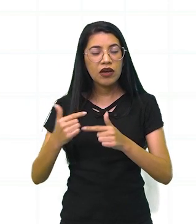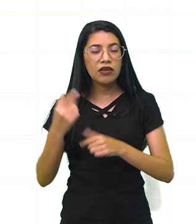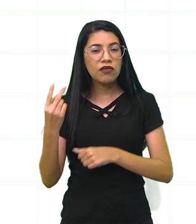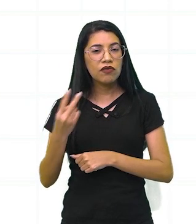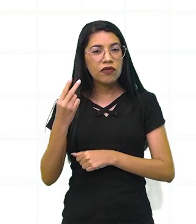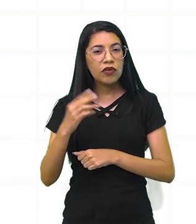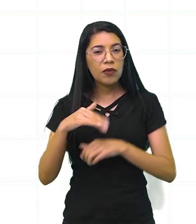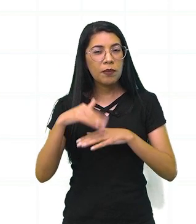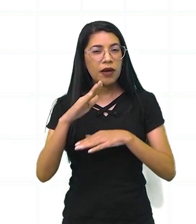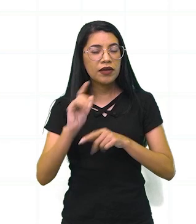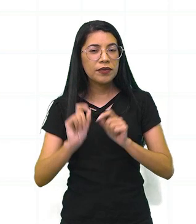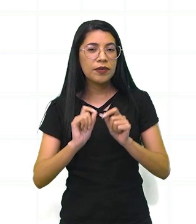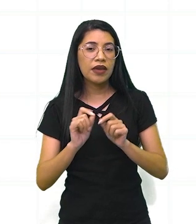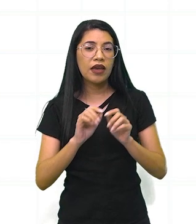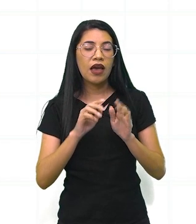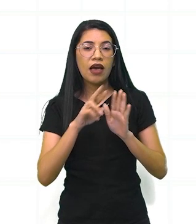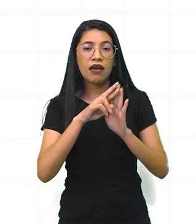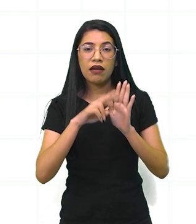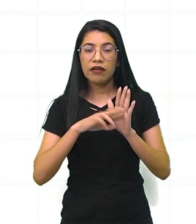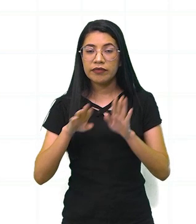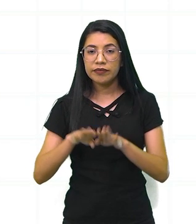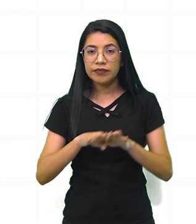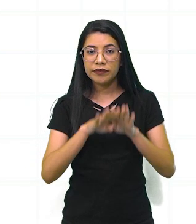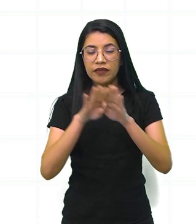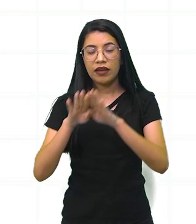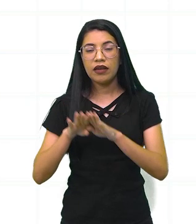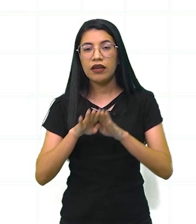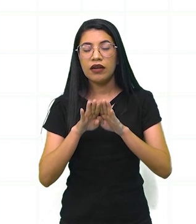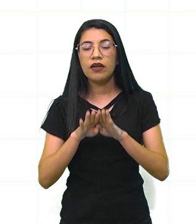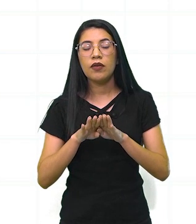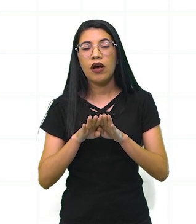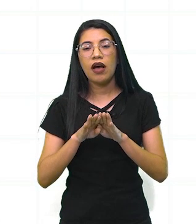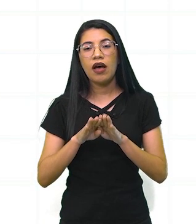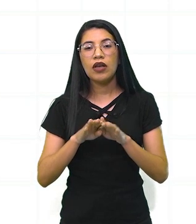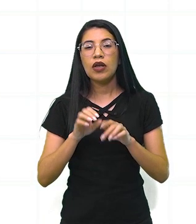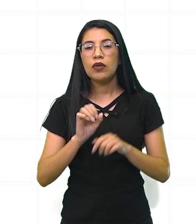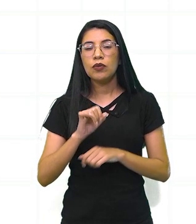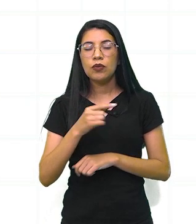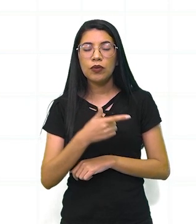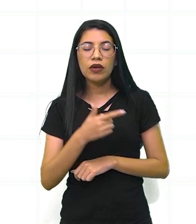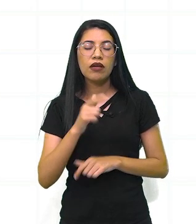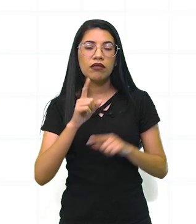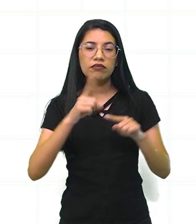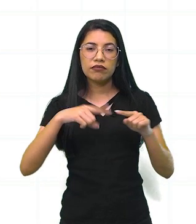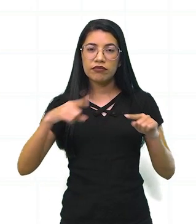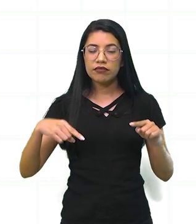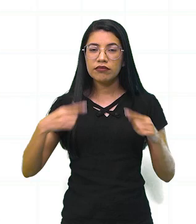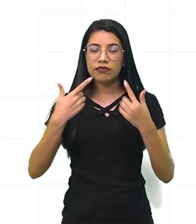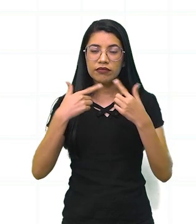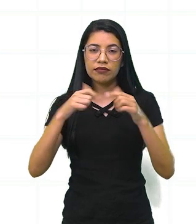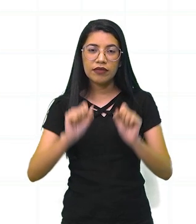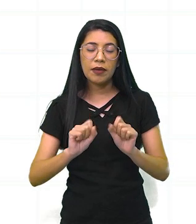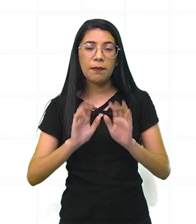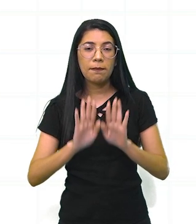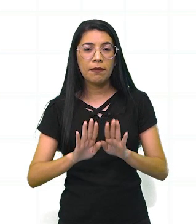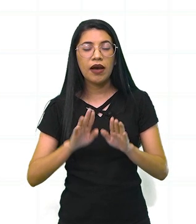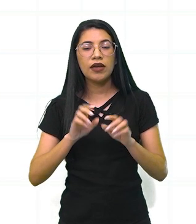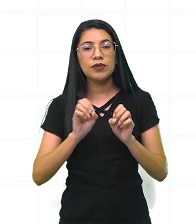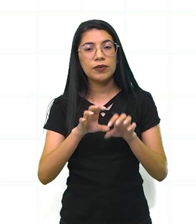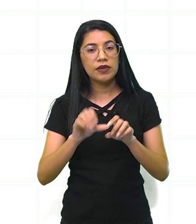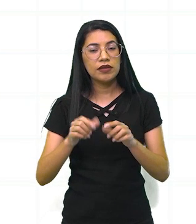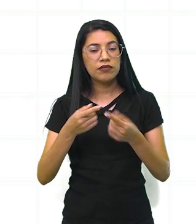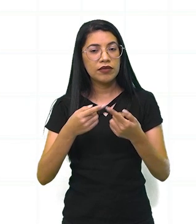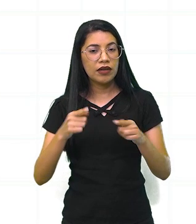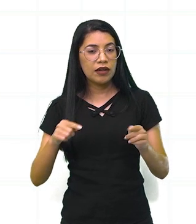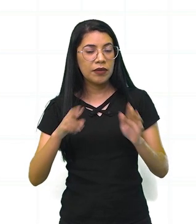excessivamente a norma padrão em detrimento aí ao invés das variações linguísticas embora o ensino da gramática normativa